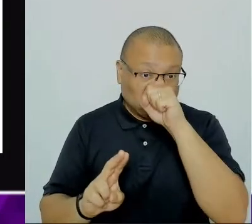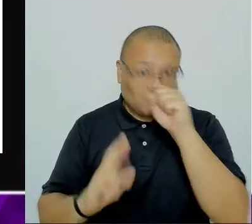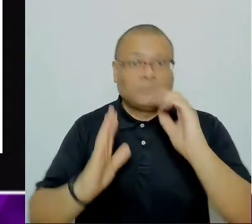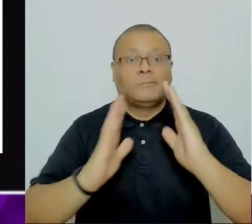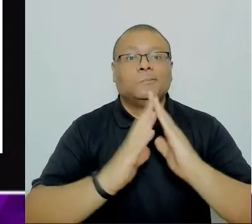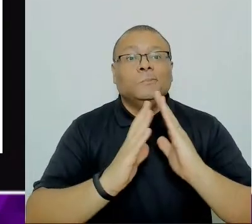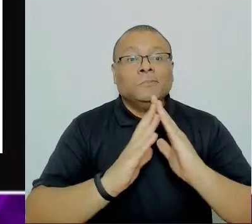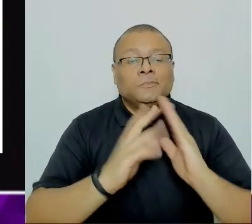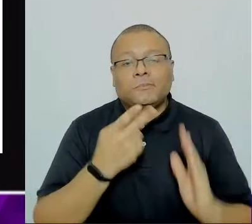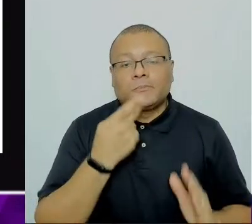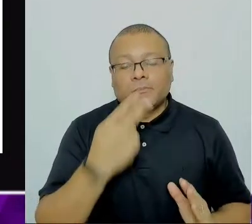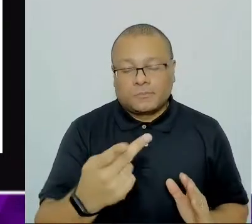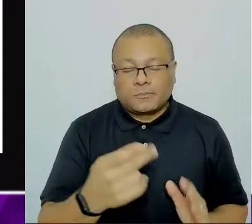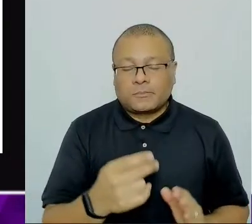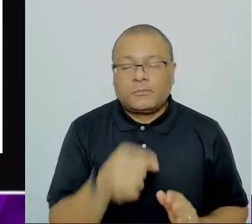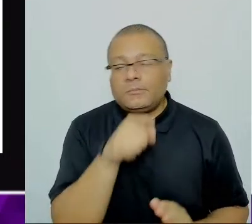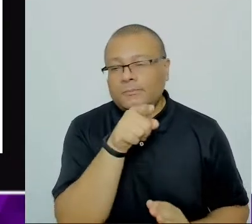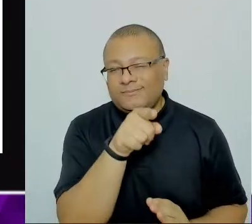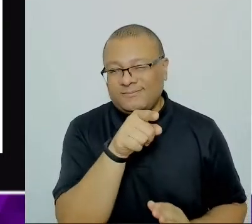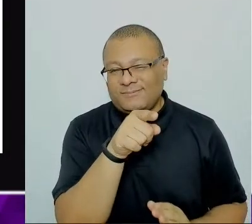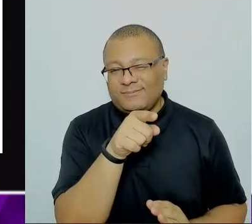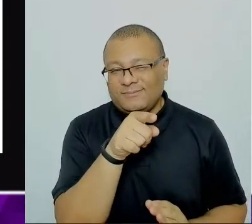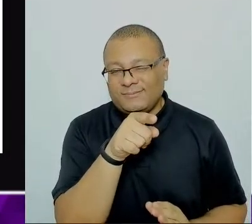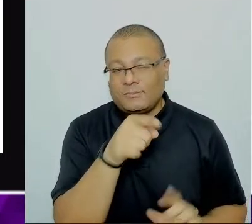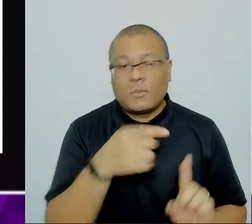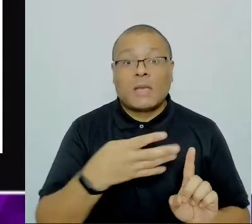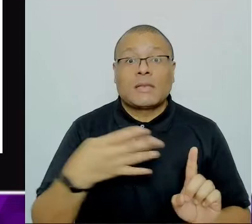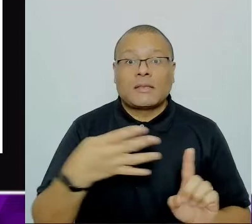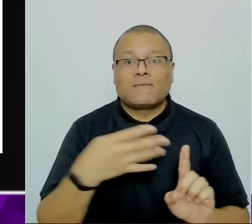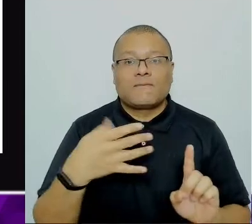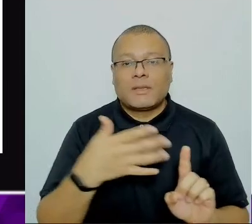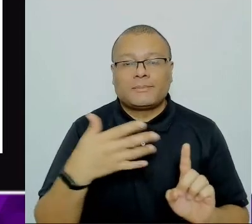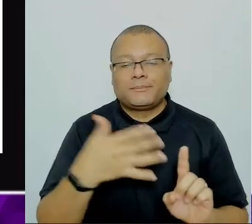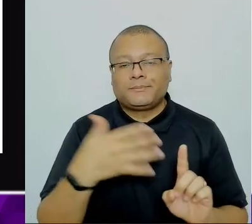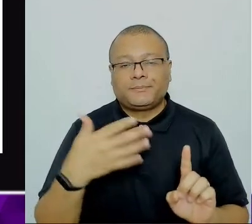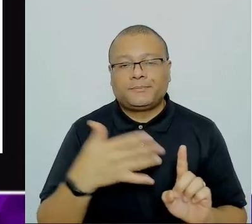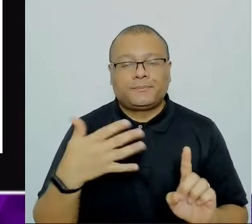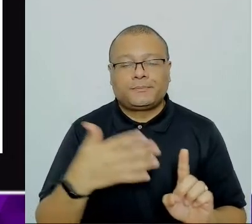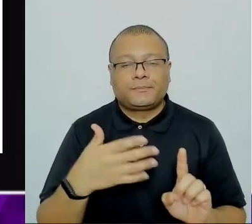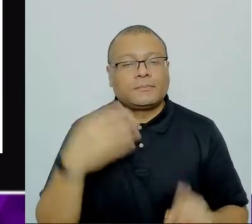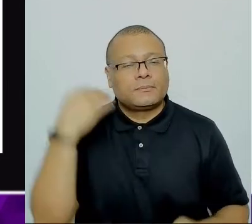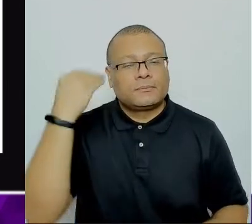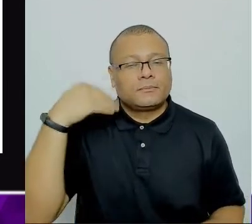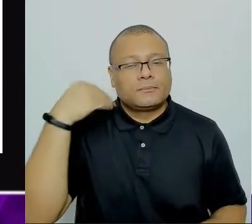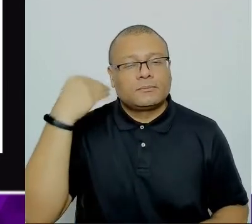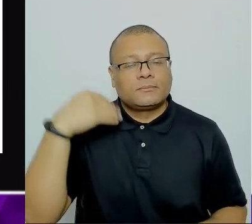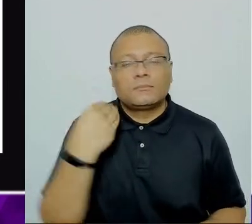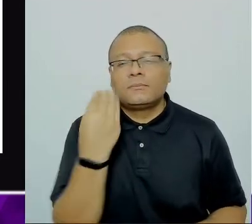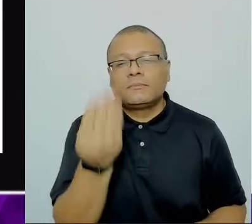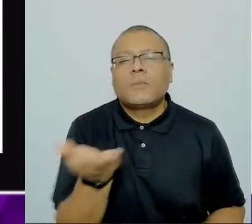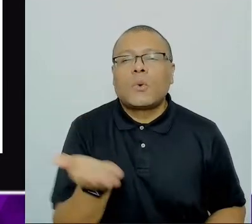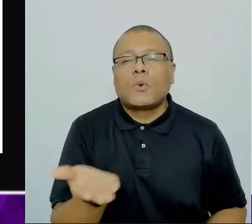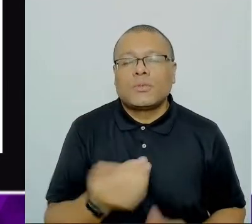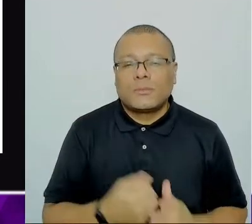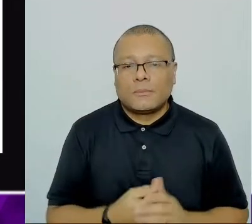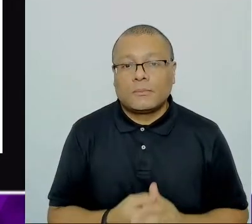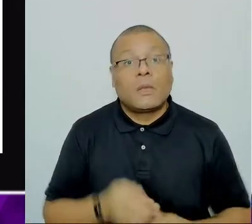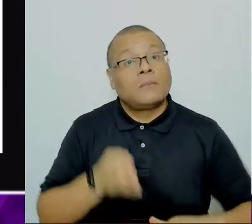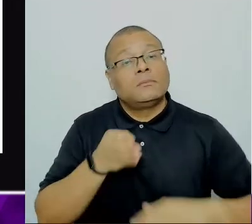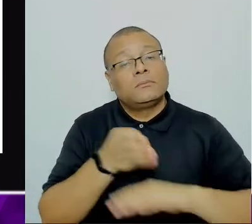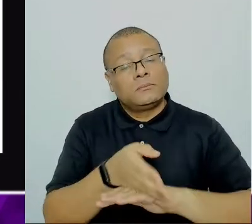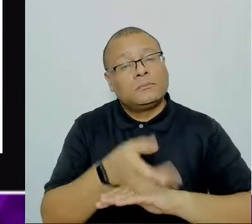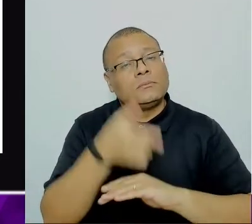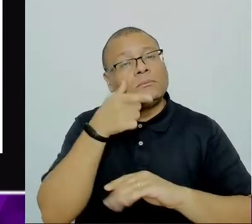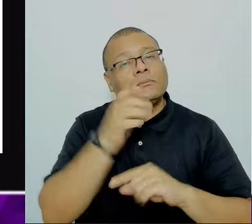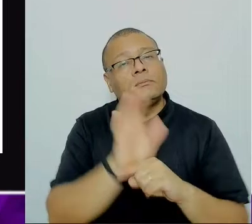está falando, por exemplo, de Netflix. Como que é a experiência da Netflix hoje? A gente assiste os filmes,